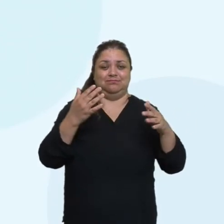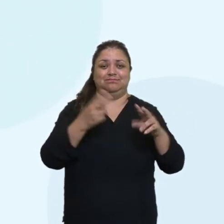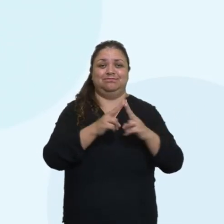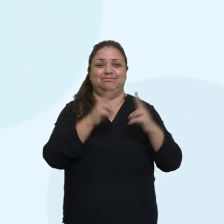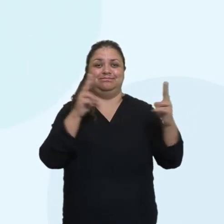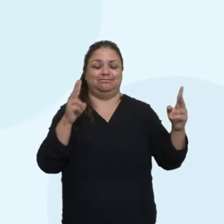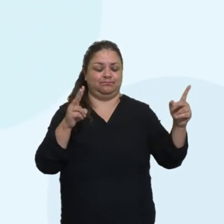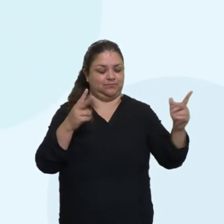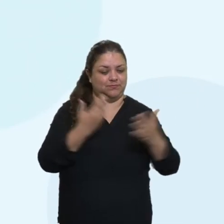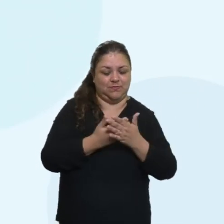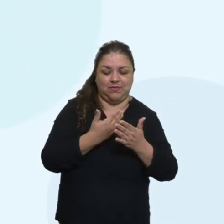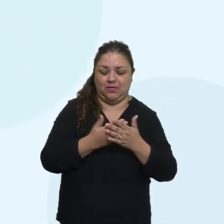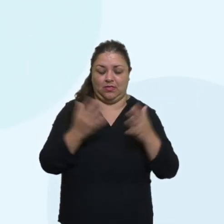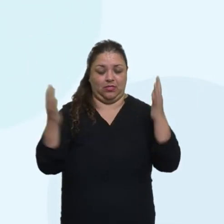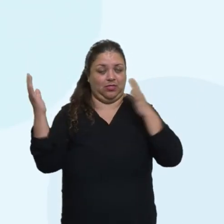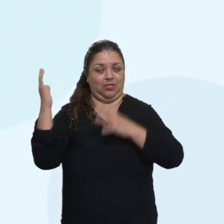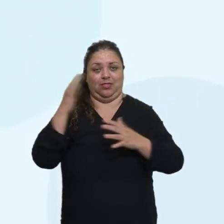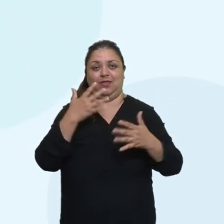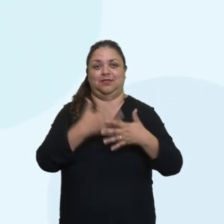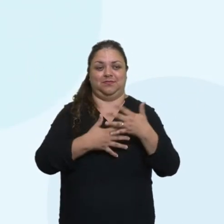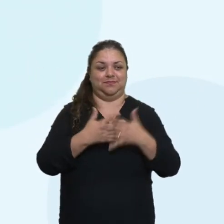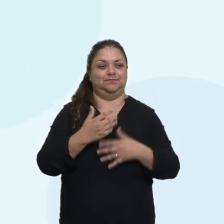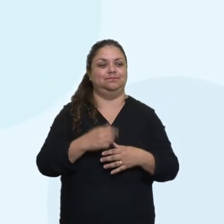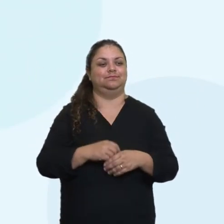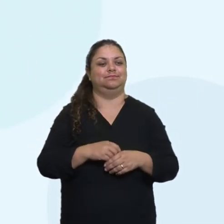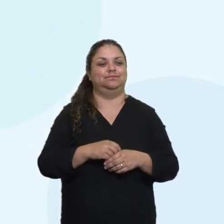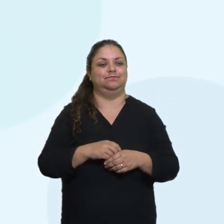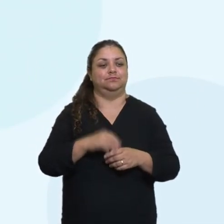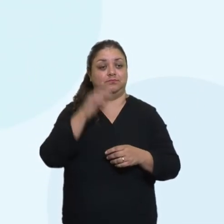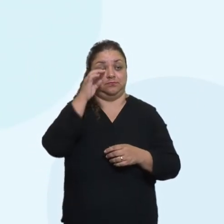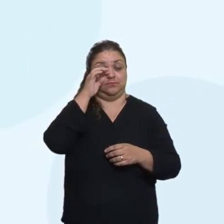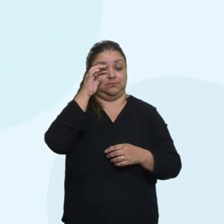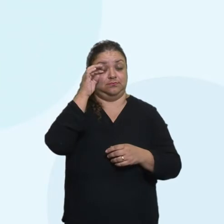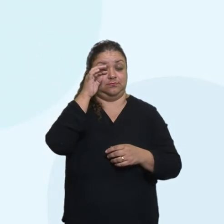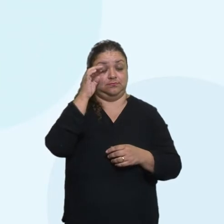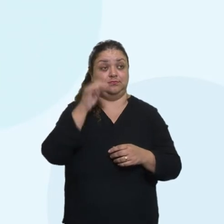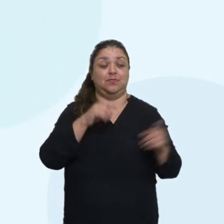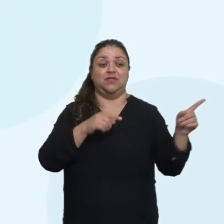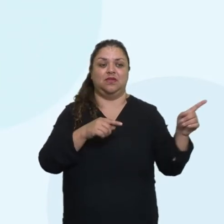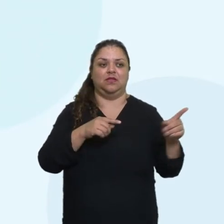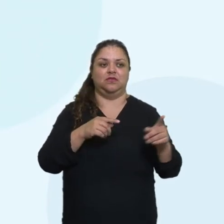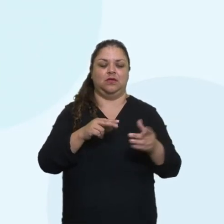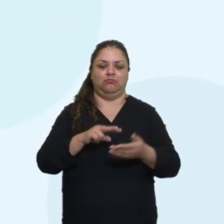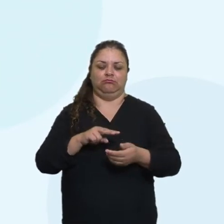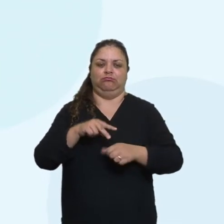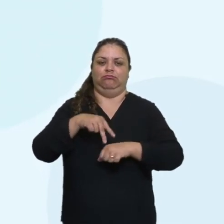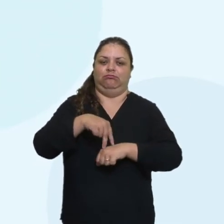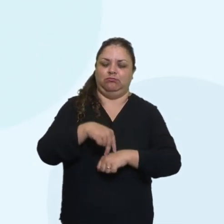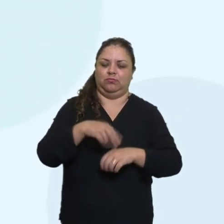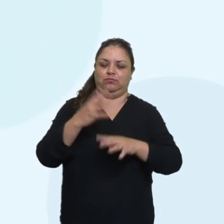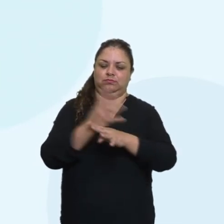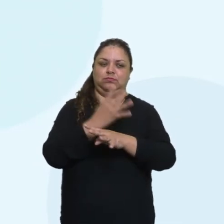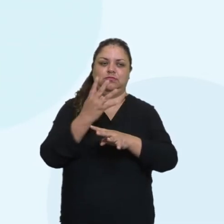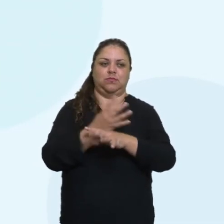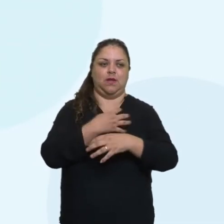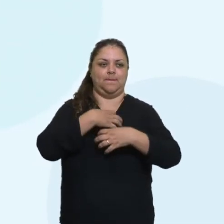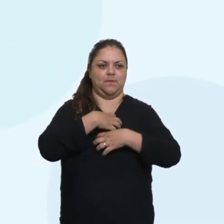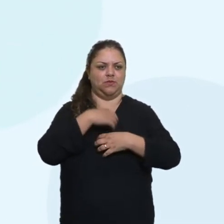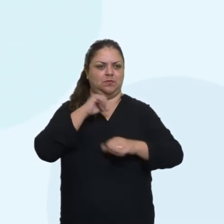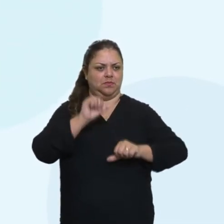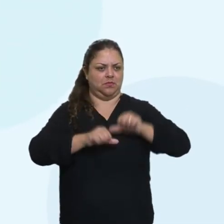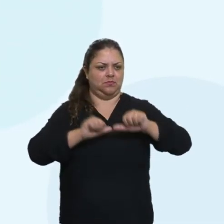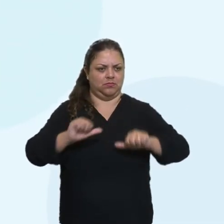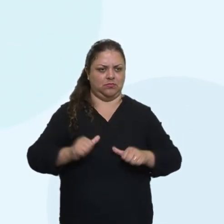né e amável competência da resiliência emocional e ela ajuda nesse sentido né que engloba as competências de